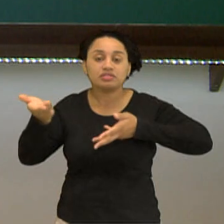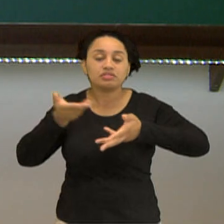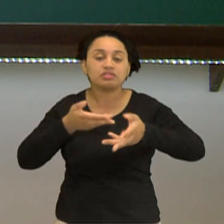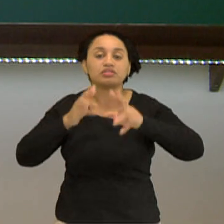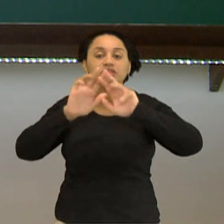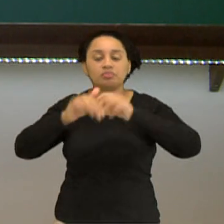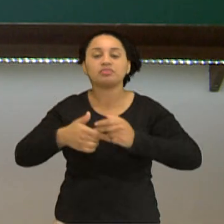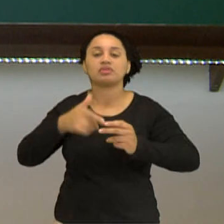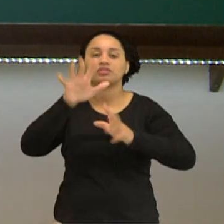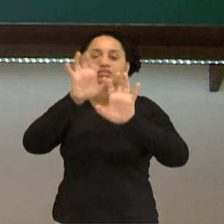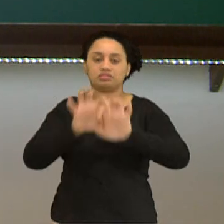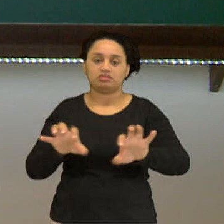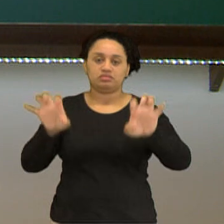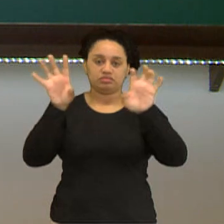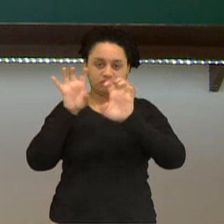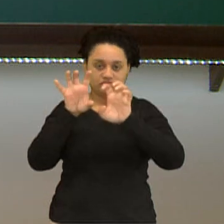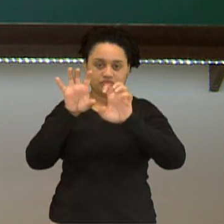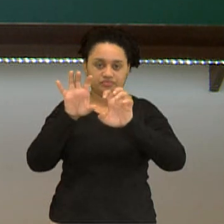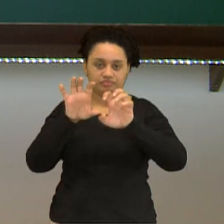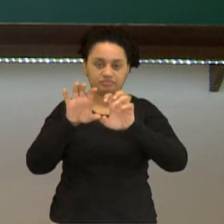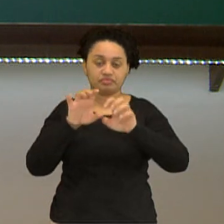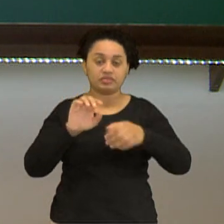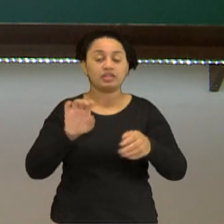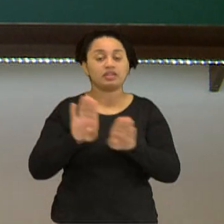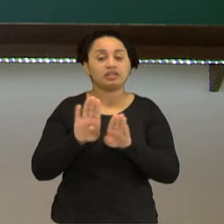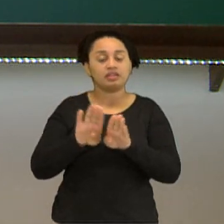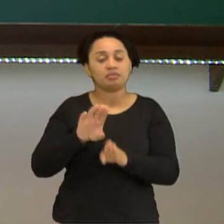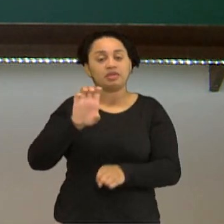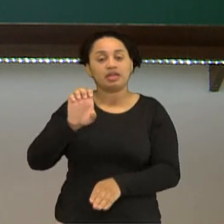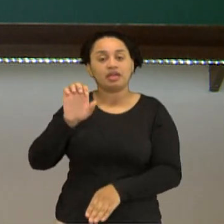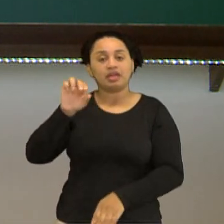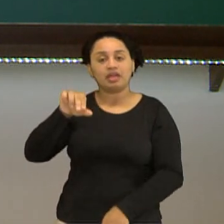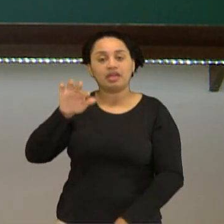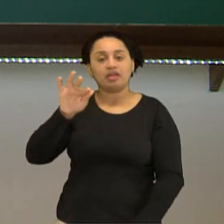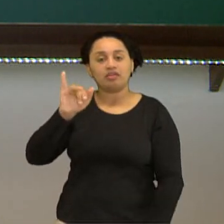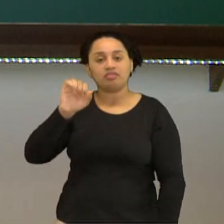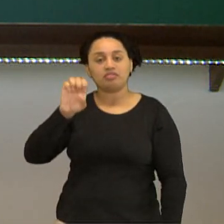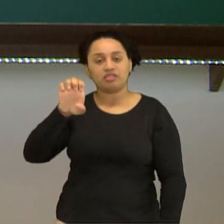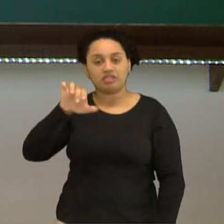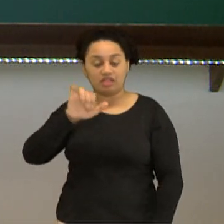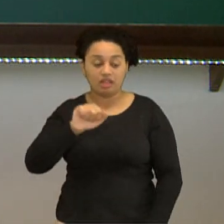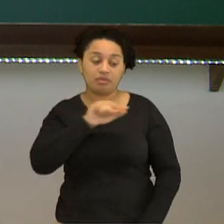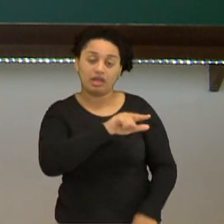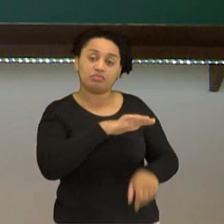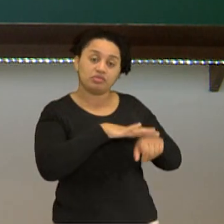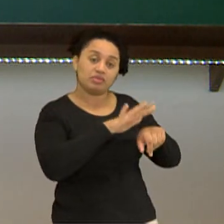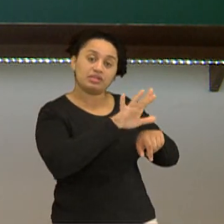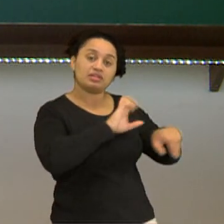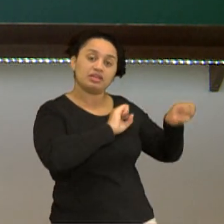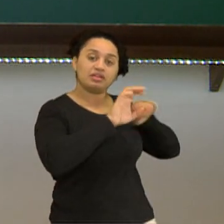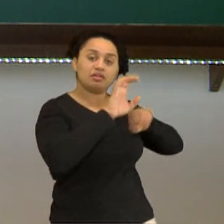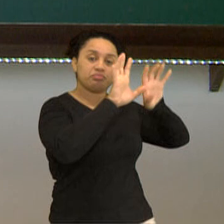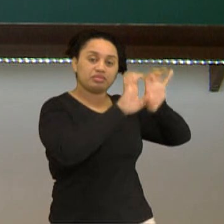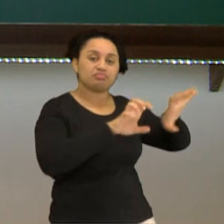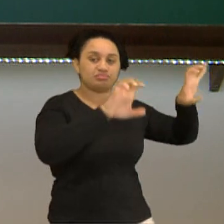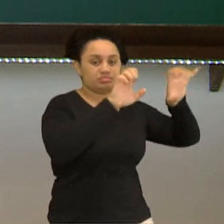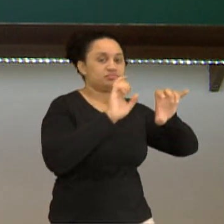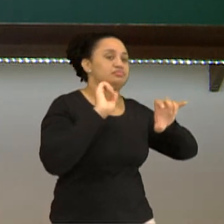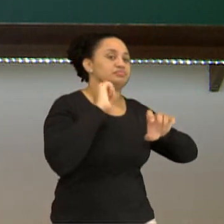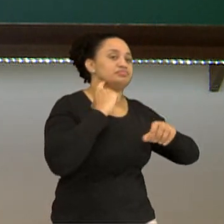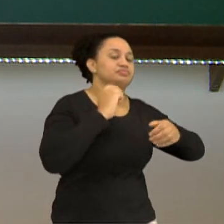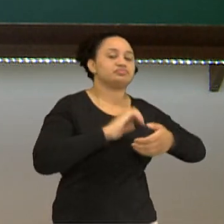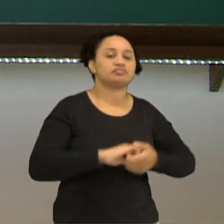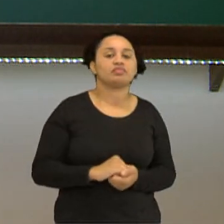uma delas. E o enfisema, que é uma doença causada pelo ar contaminado. Outras